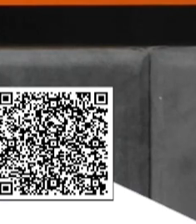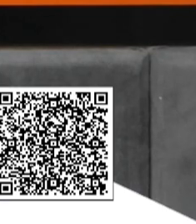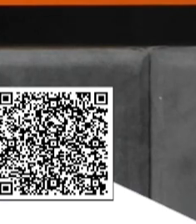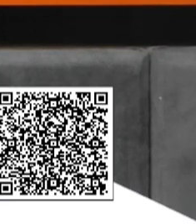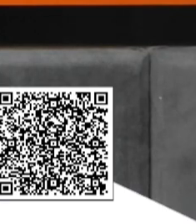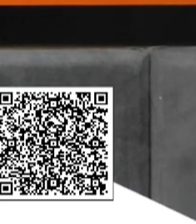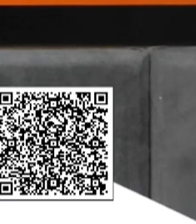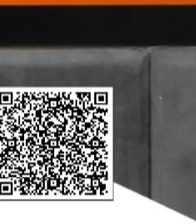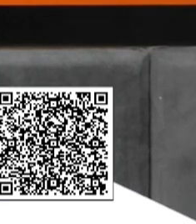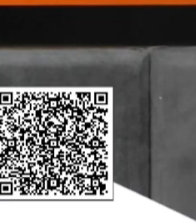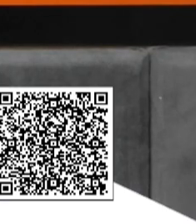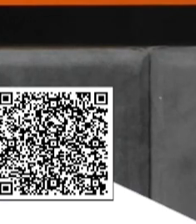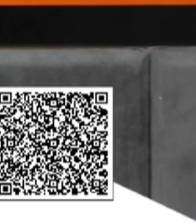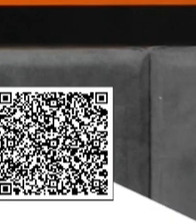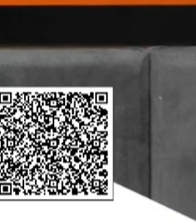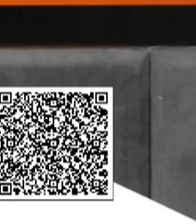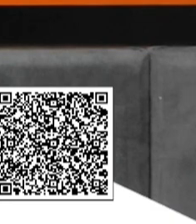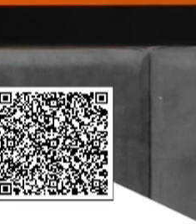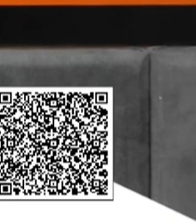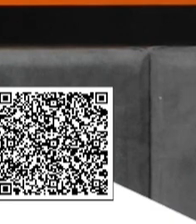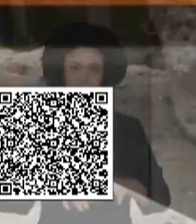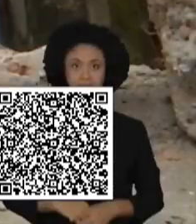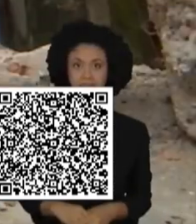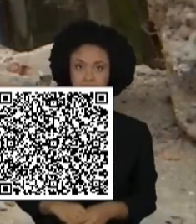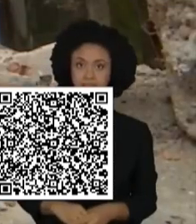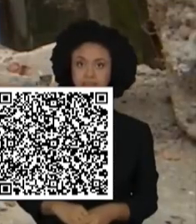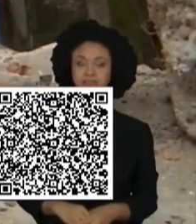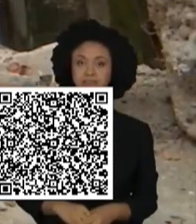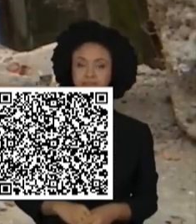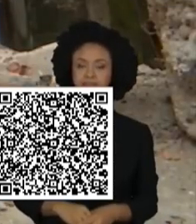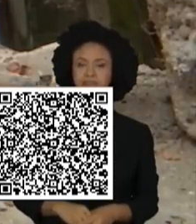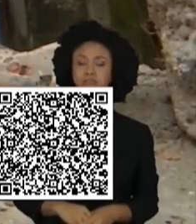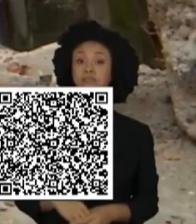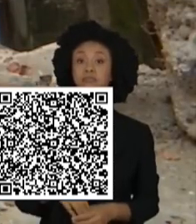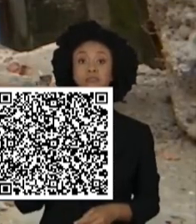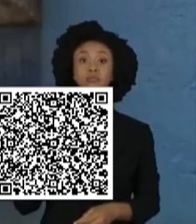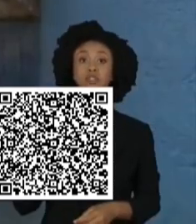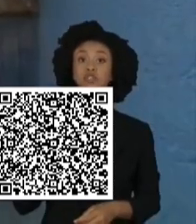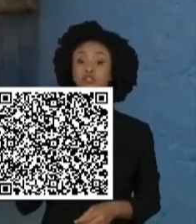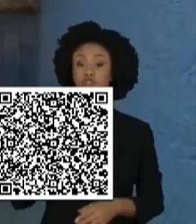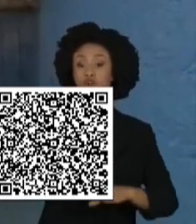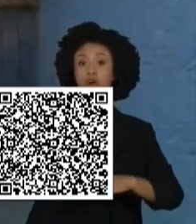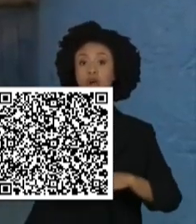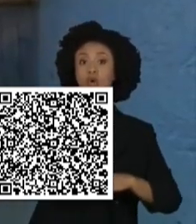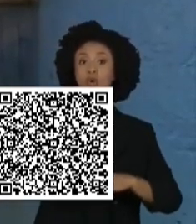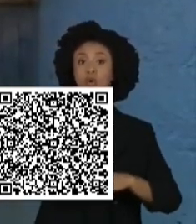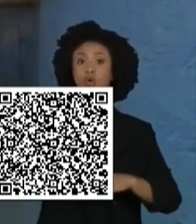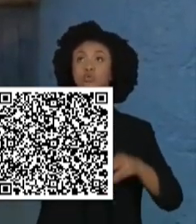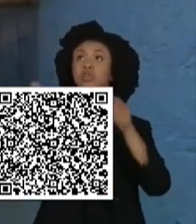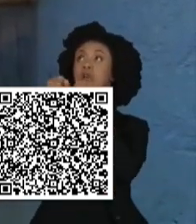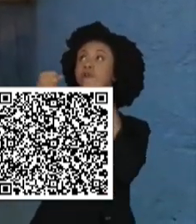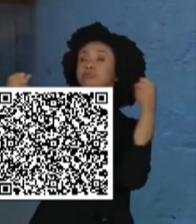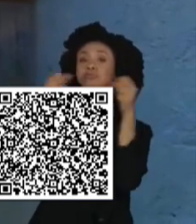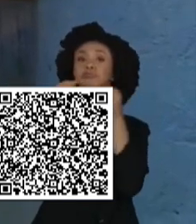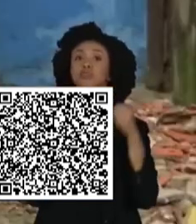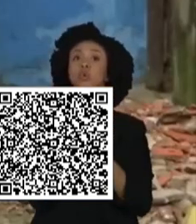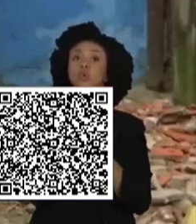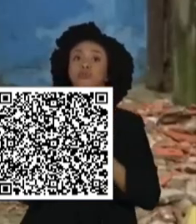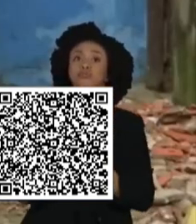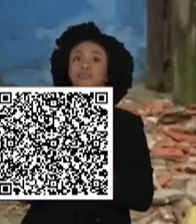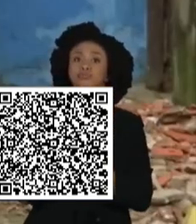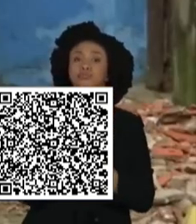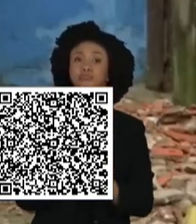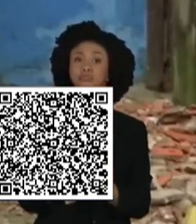afetam principalmente os mais pobres. Apenas o armário da cozinha ficou no mesmo lugar na casa do